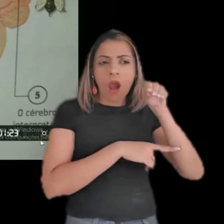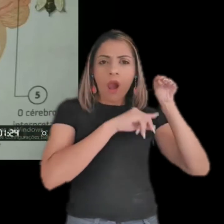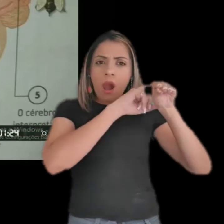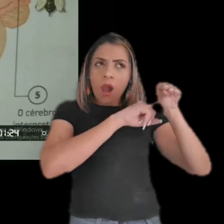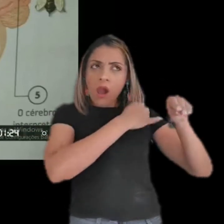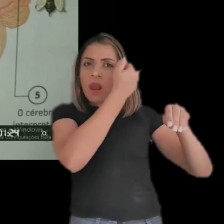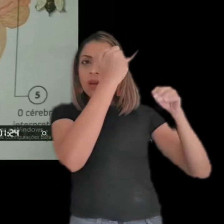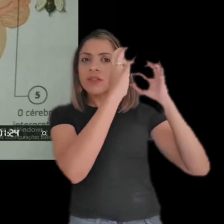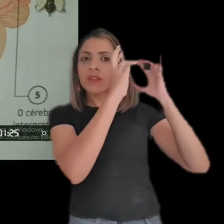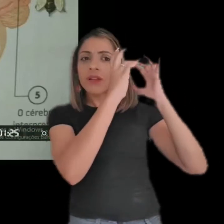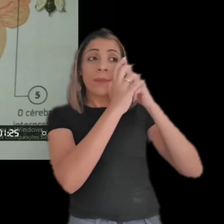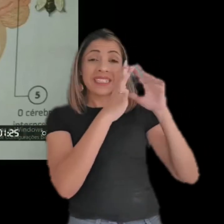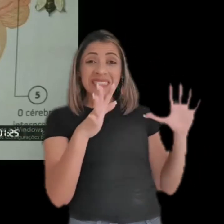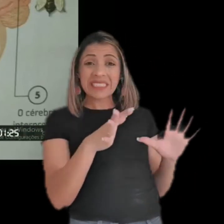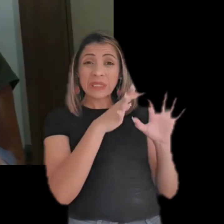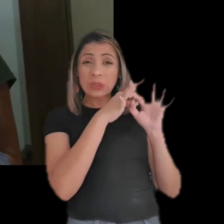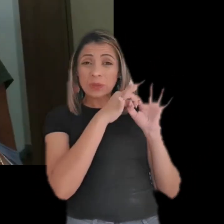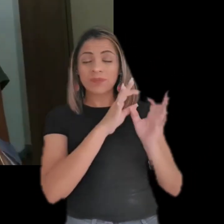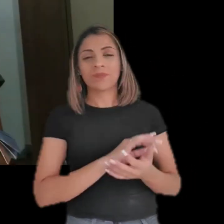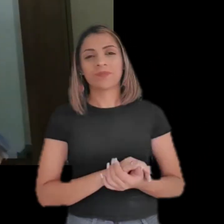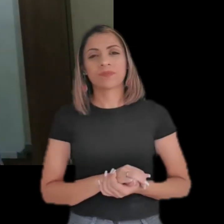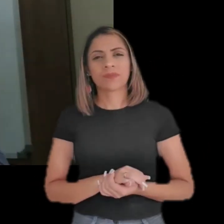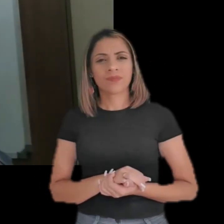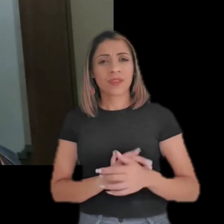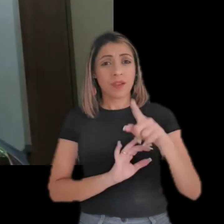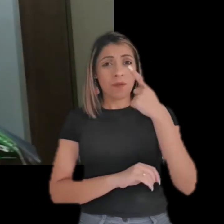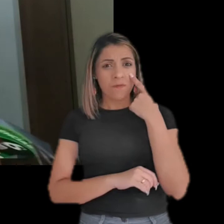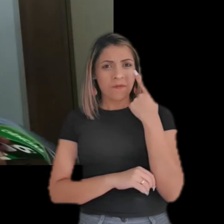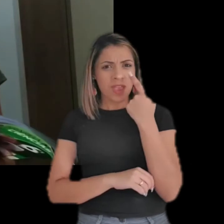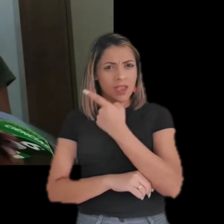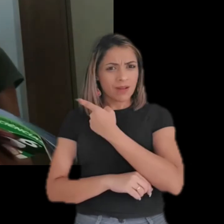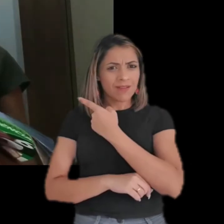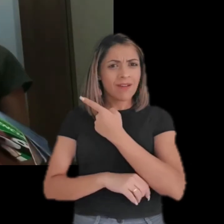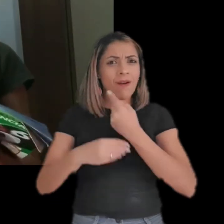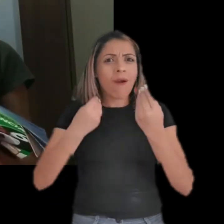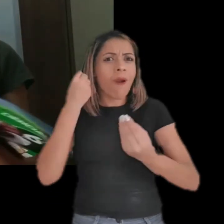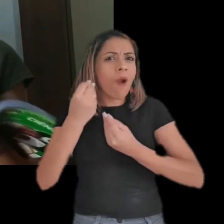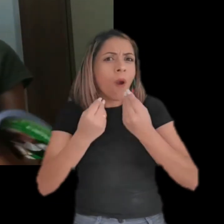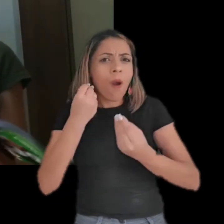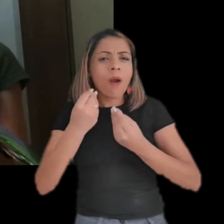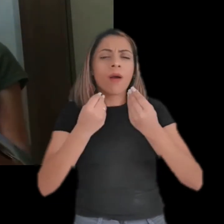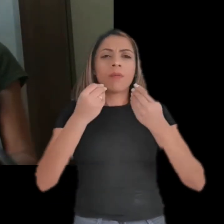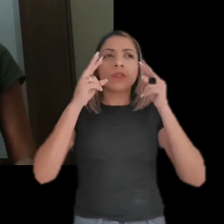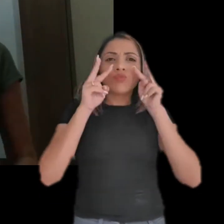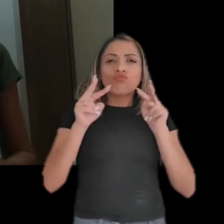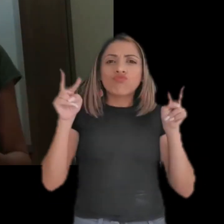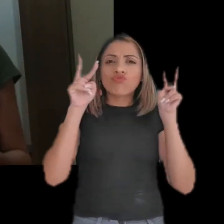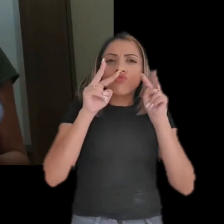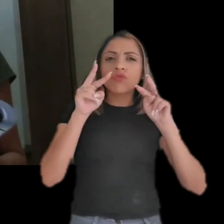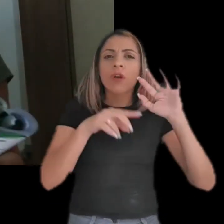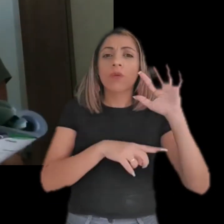pelo cérebro. Tudo bem? Então, vocês viram como que o olho funciona, como que a imagem é formada.